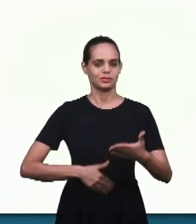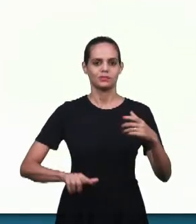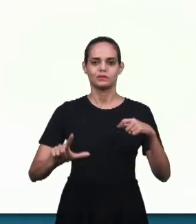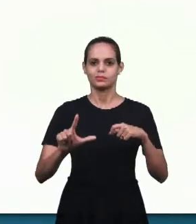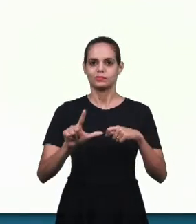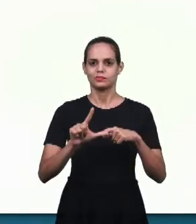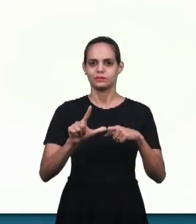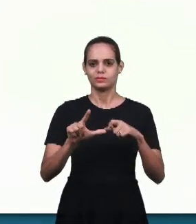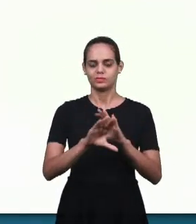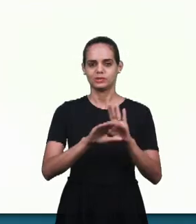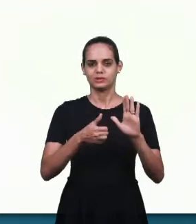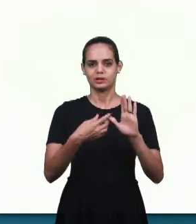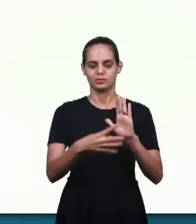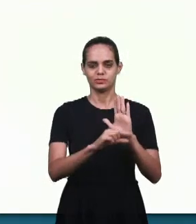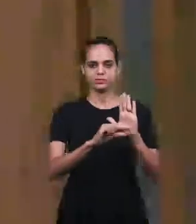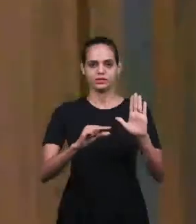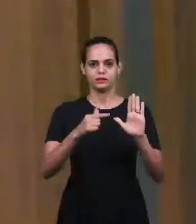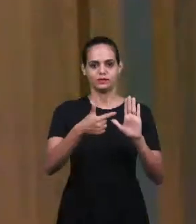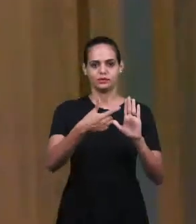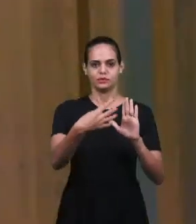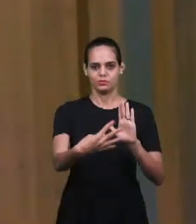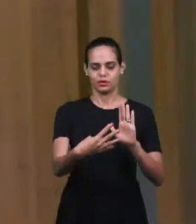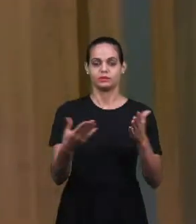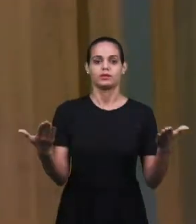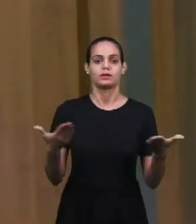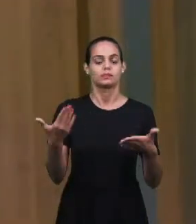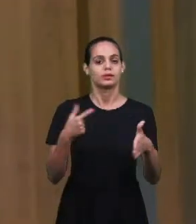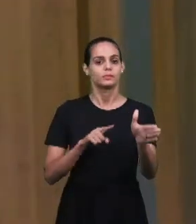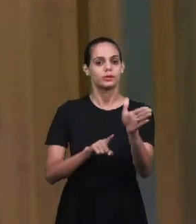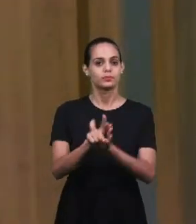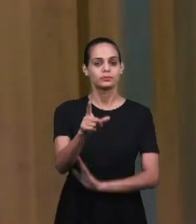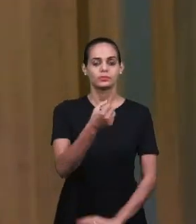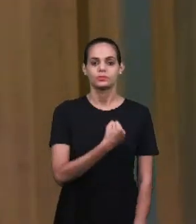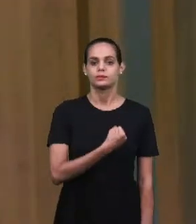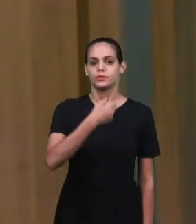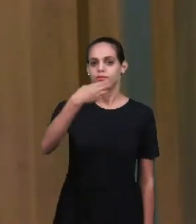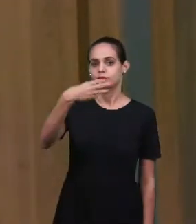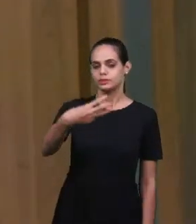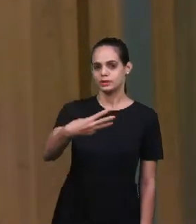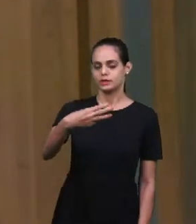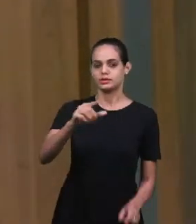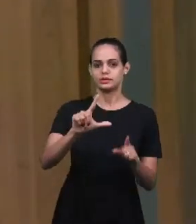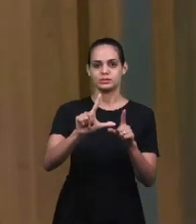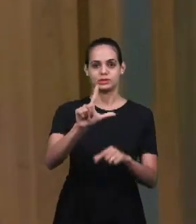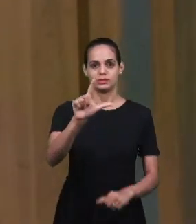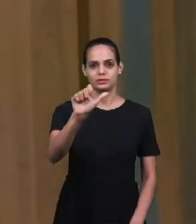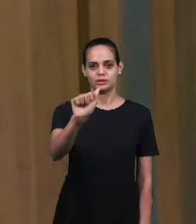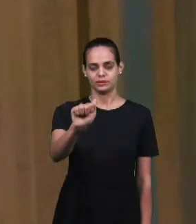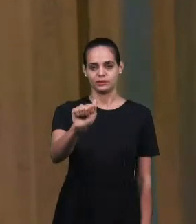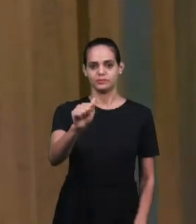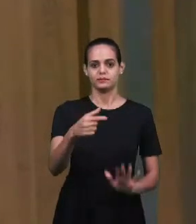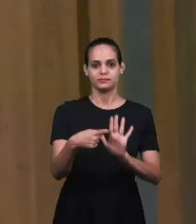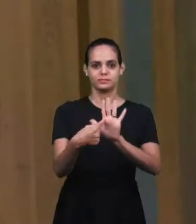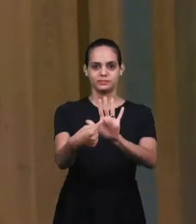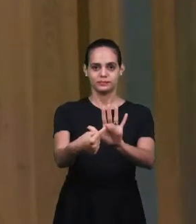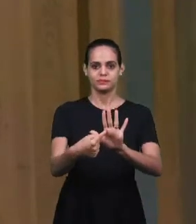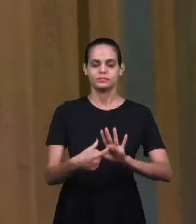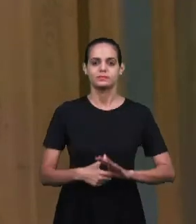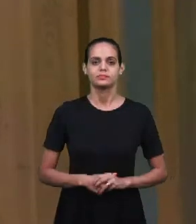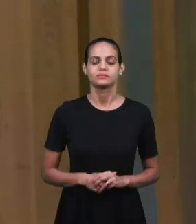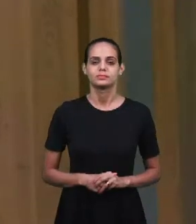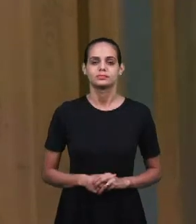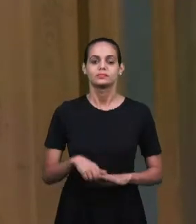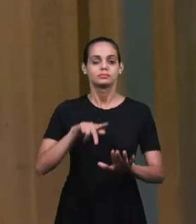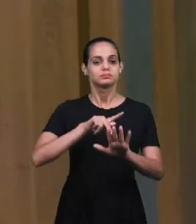Então essa é a nossa resposta. Vamos então agora à pergunta 3. A pergunta 3, letra A, ela diz assim: na parábola da